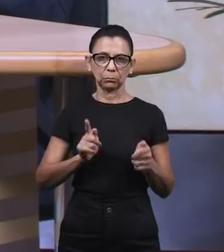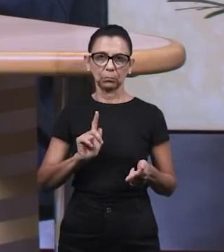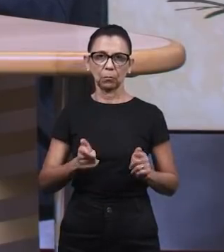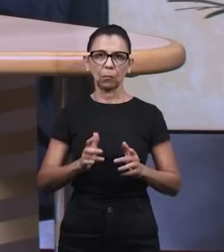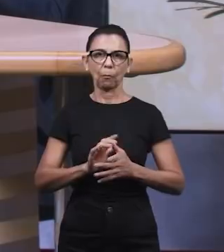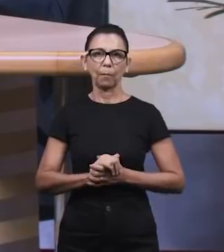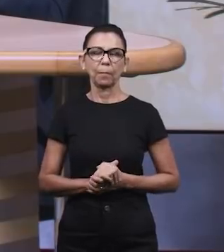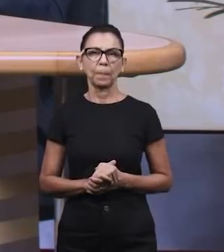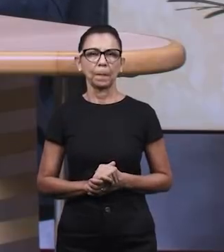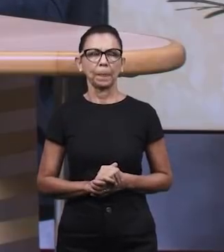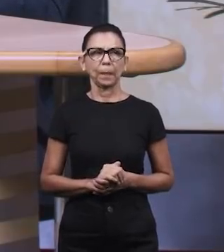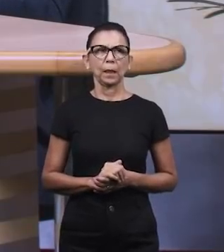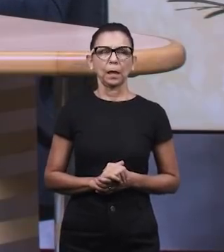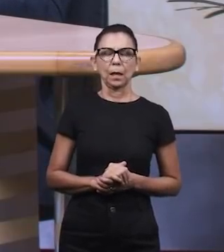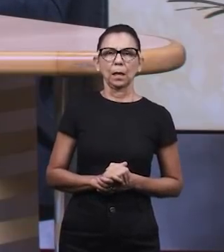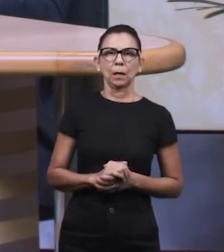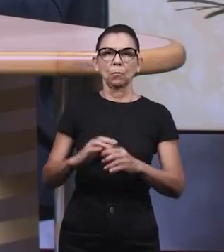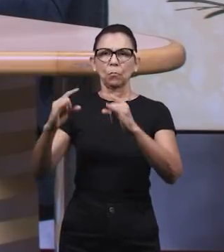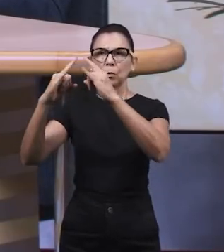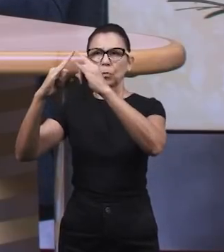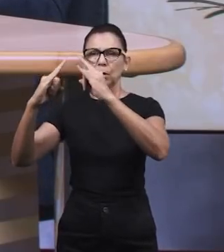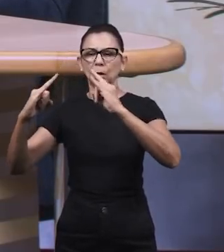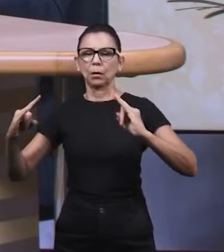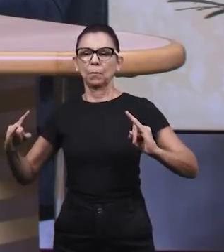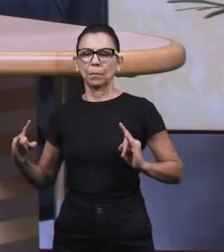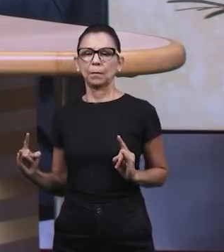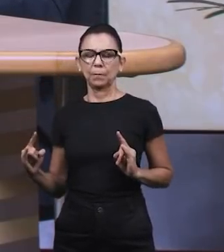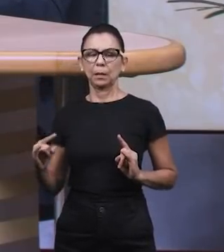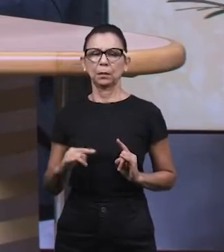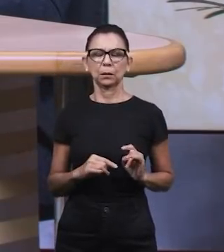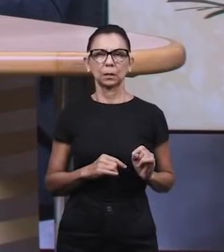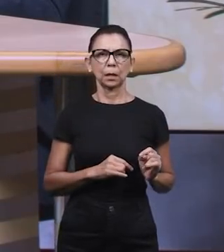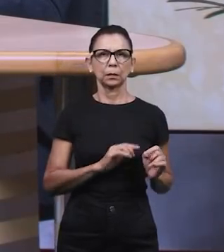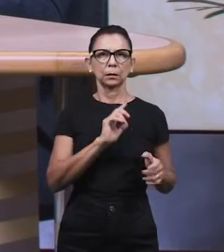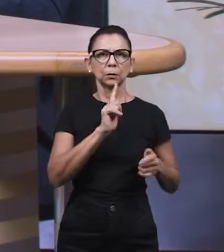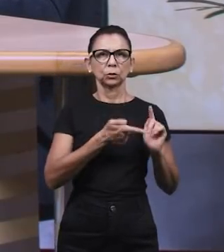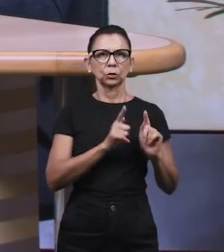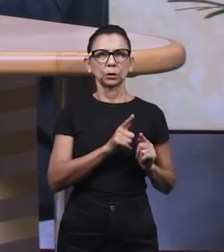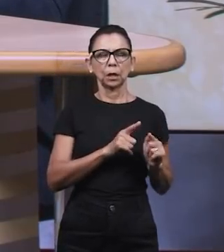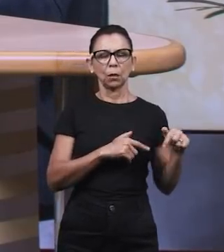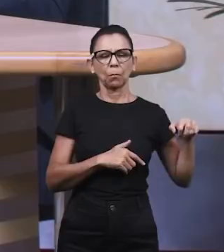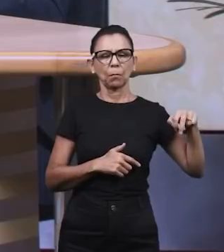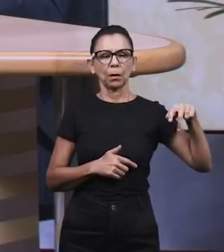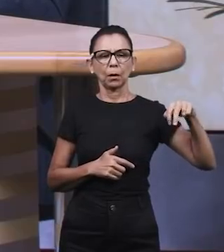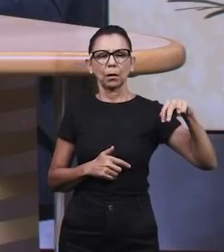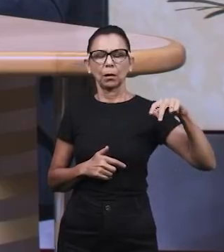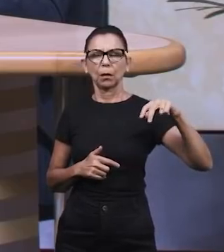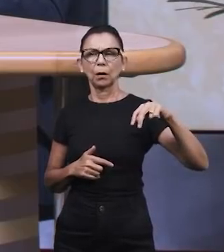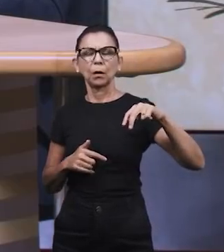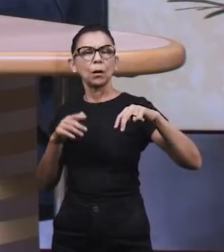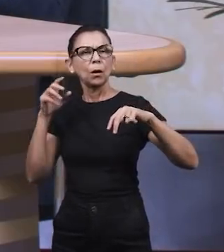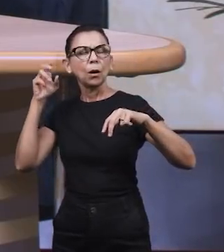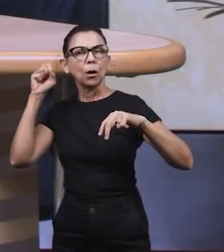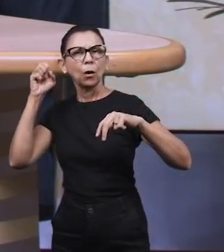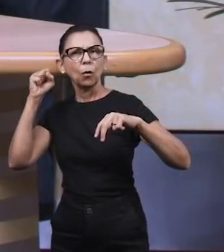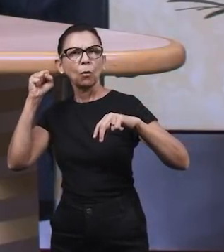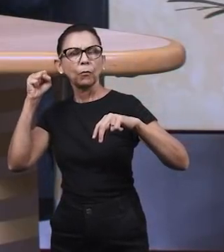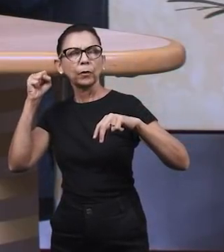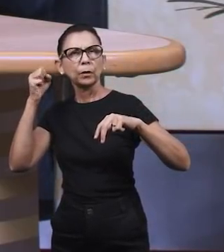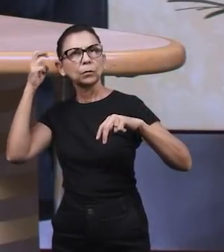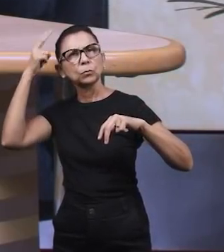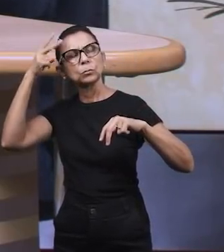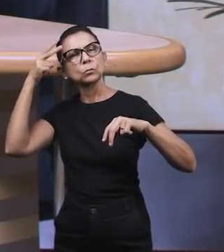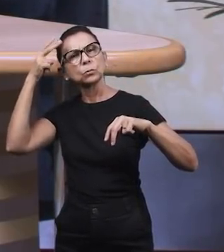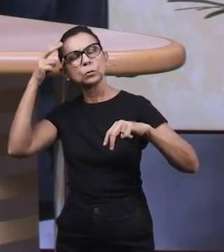no acampamento, ele ouve um soldado contando para o outro o sonho que teve, que era o sonho de um pão de cevada, que o pão de cevada caía